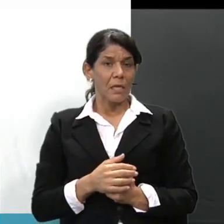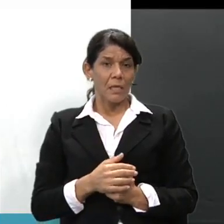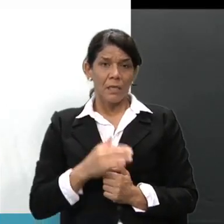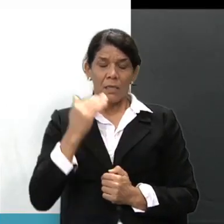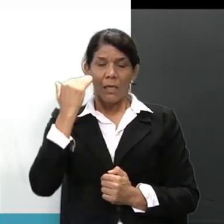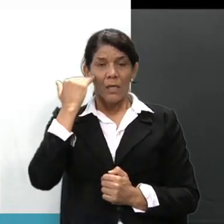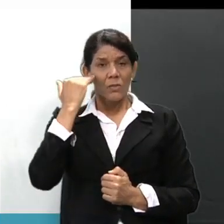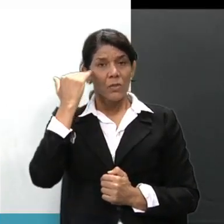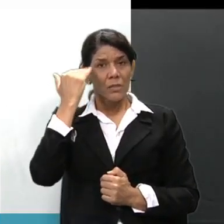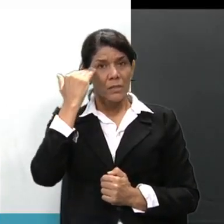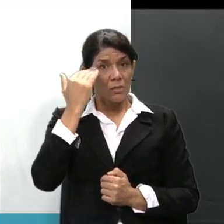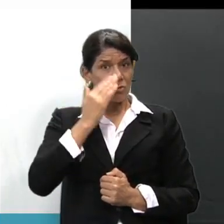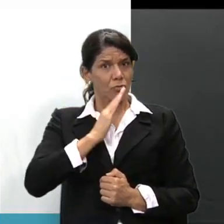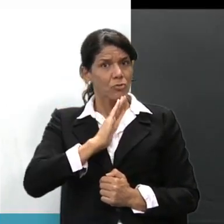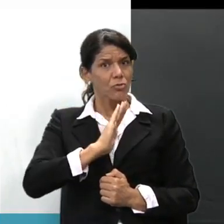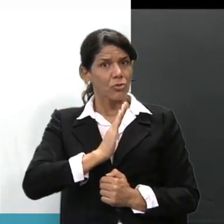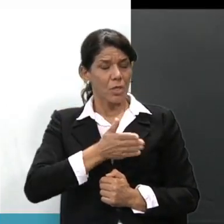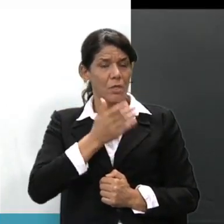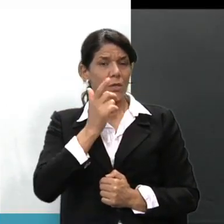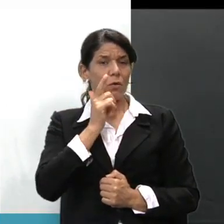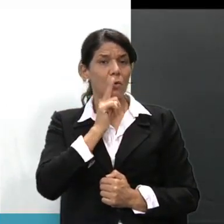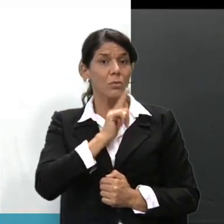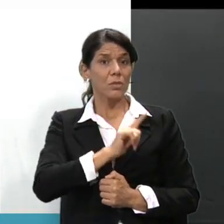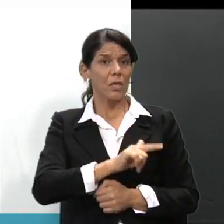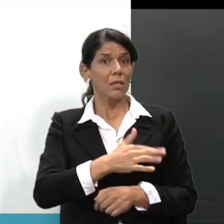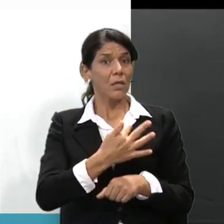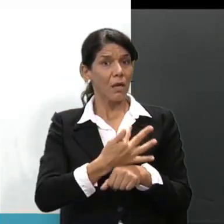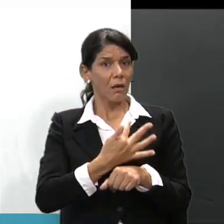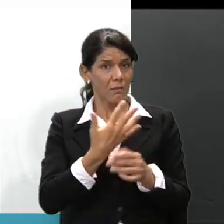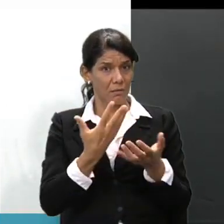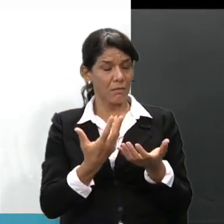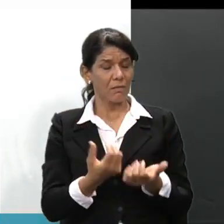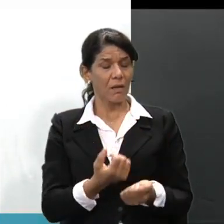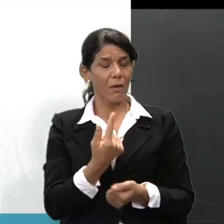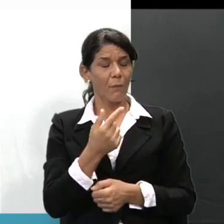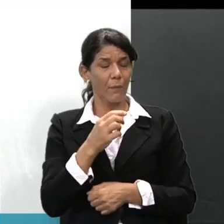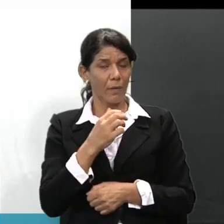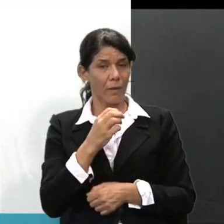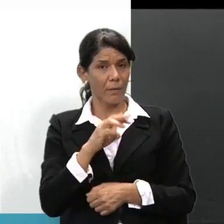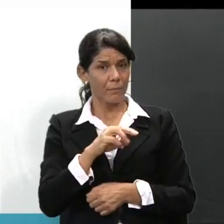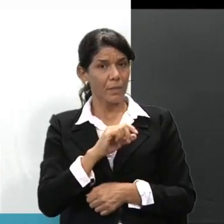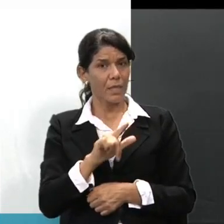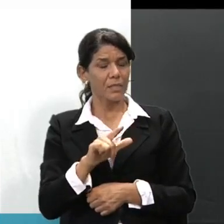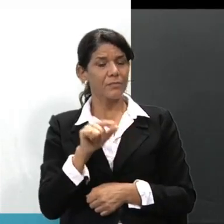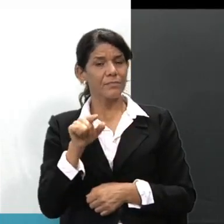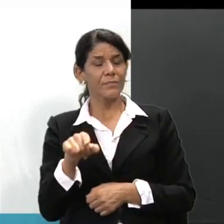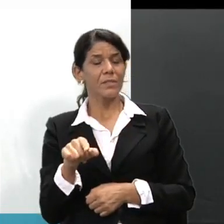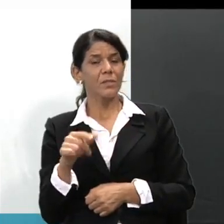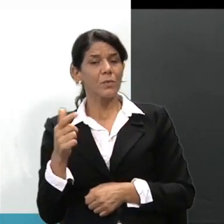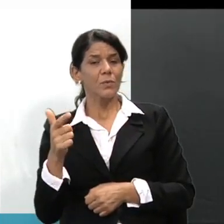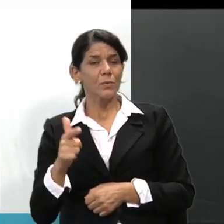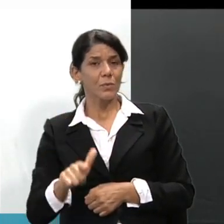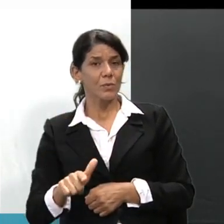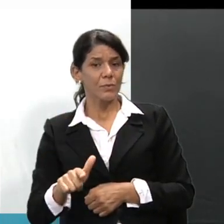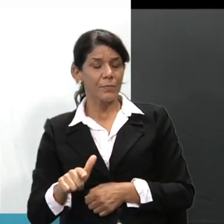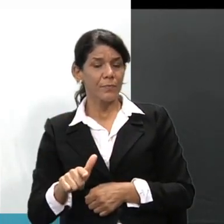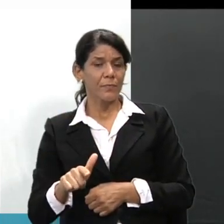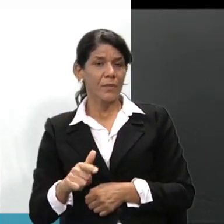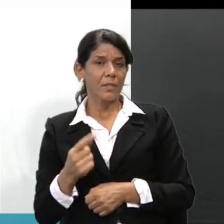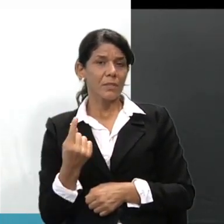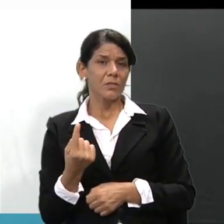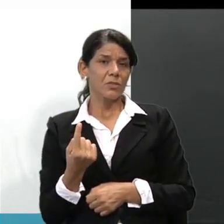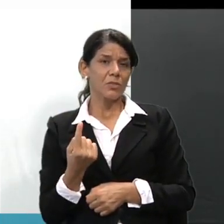Adolescentes, deltoide já consegue suportar uma quantidade de 1 ml, enquanto que os demais